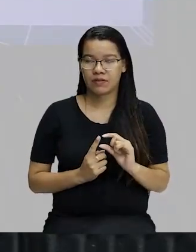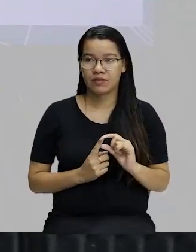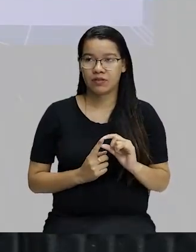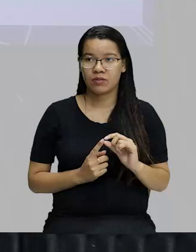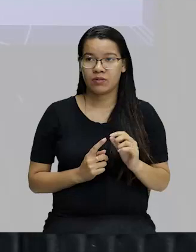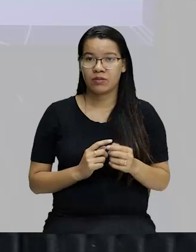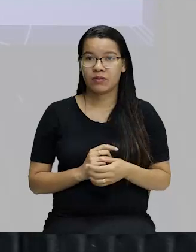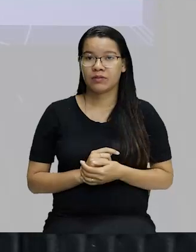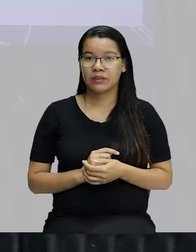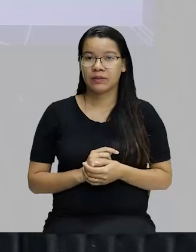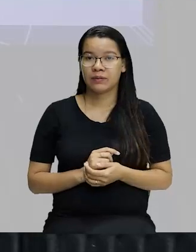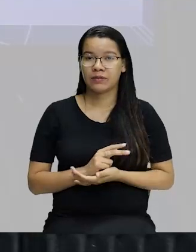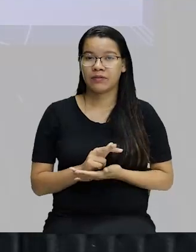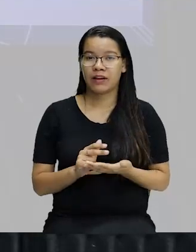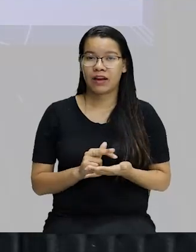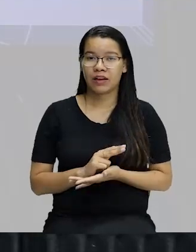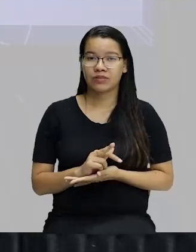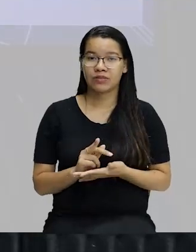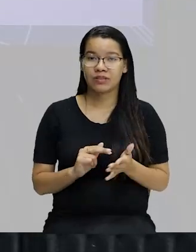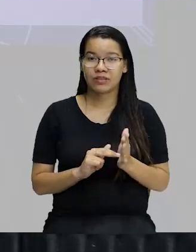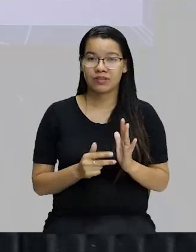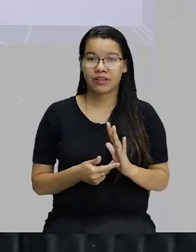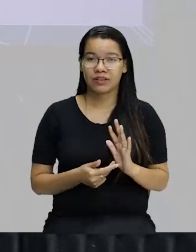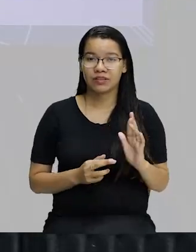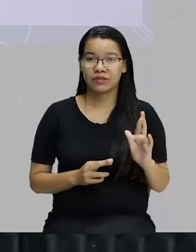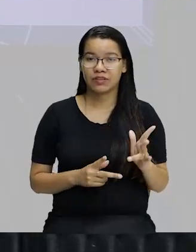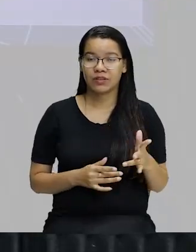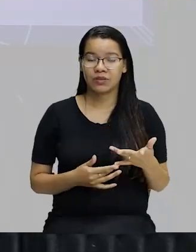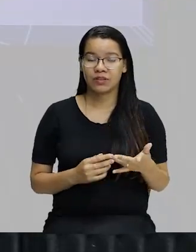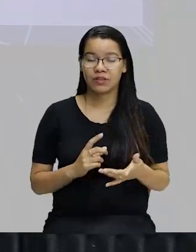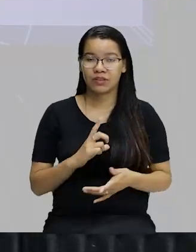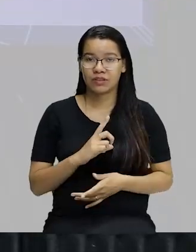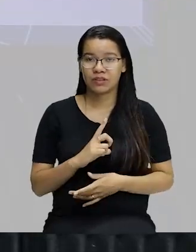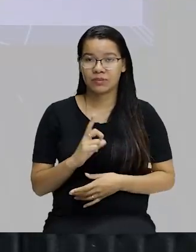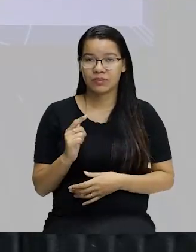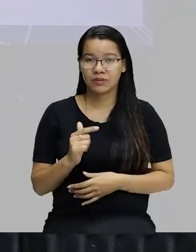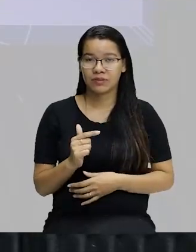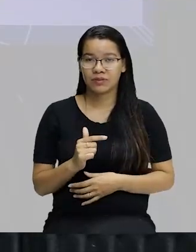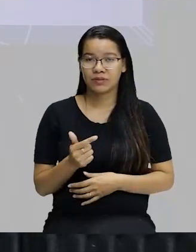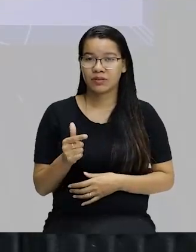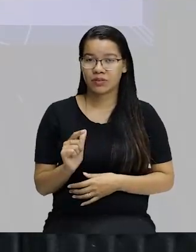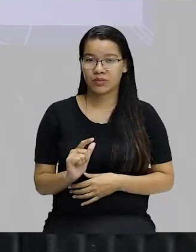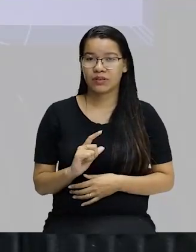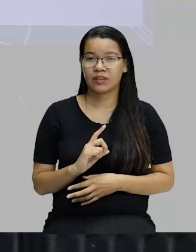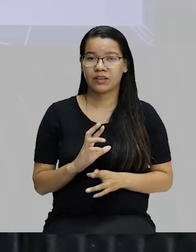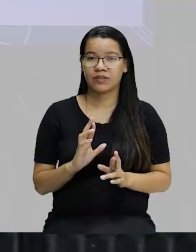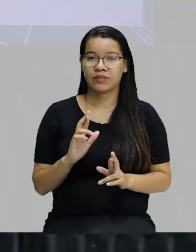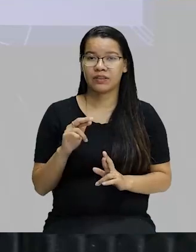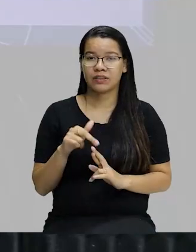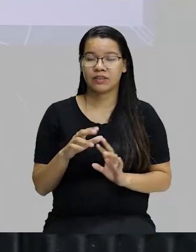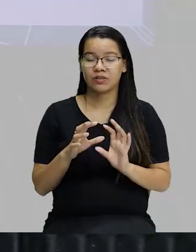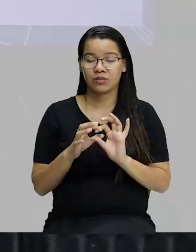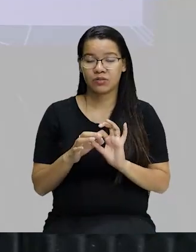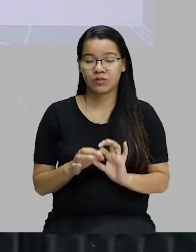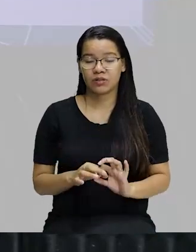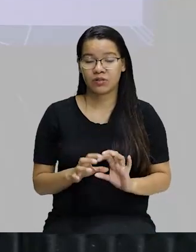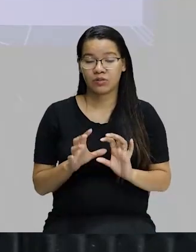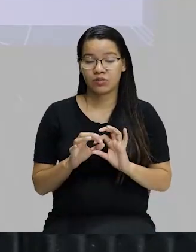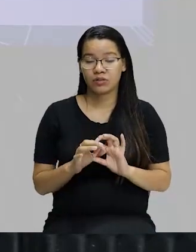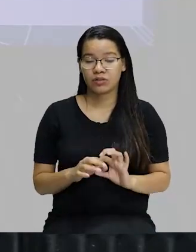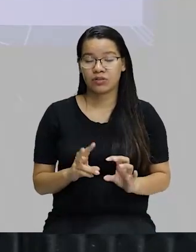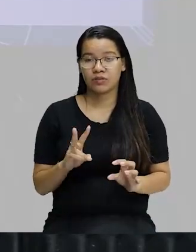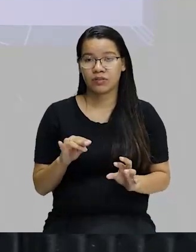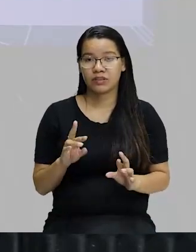ela pode ter vários sentidos. Então, quando nós temos esse caso, de novo volta a referência do contexto. O contexto vai